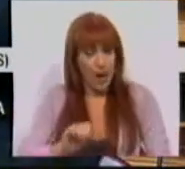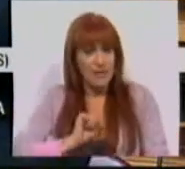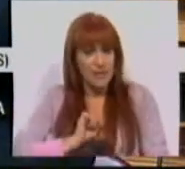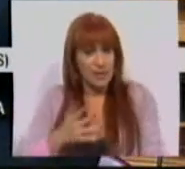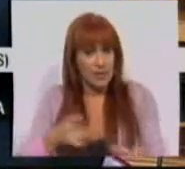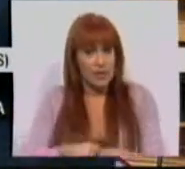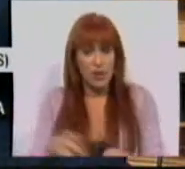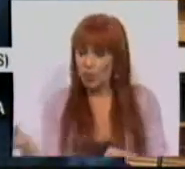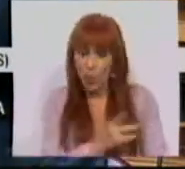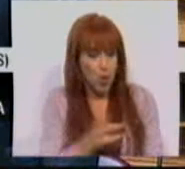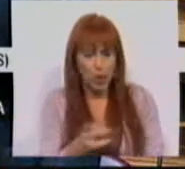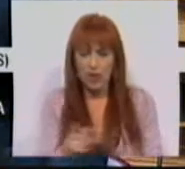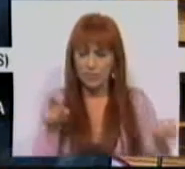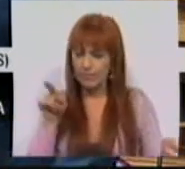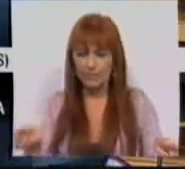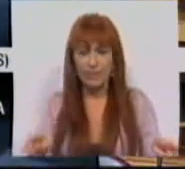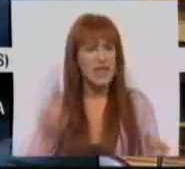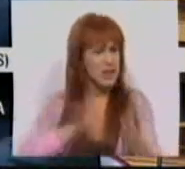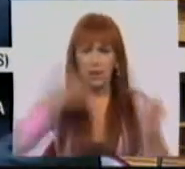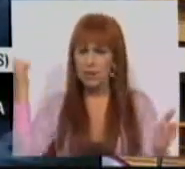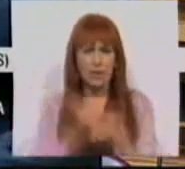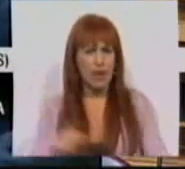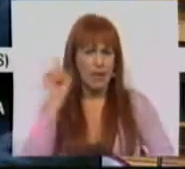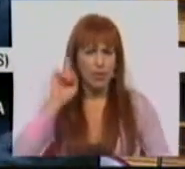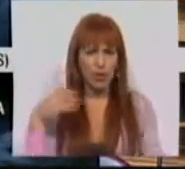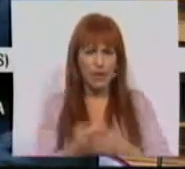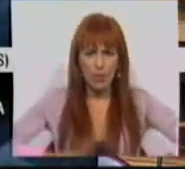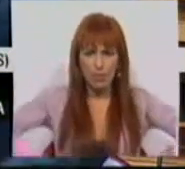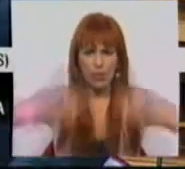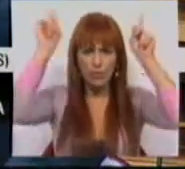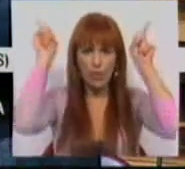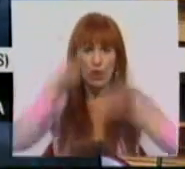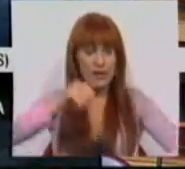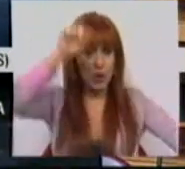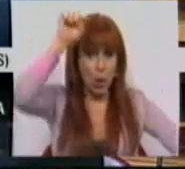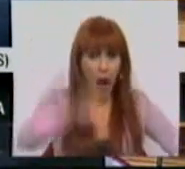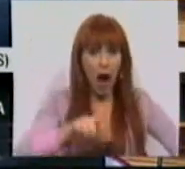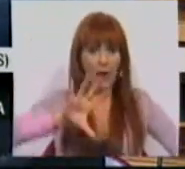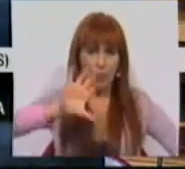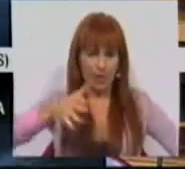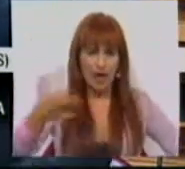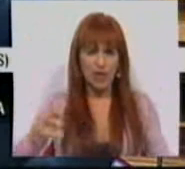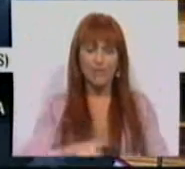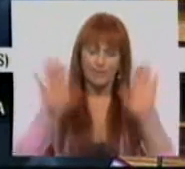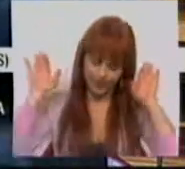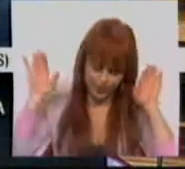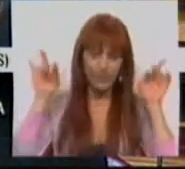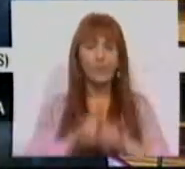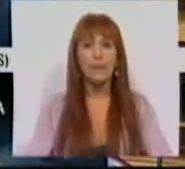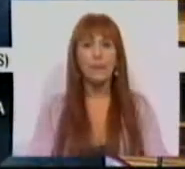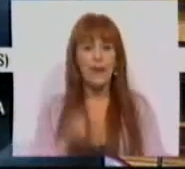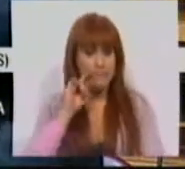Socialista, ambos foram sempre cruciais para o desenvolvimento da região e do país. Ou seja,